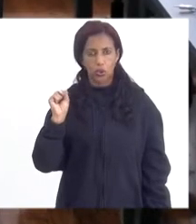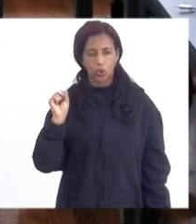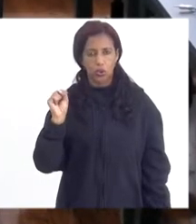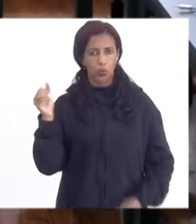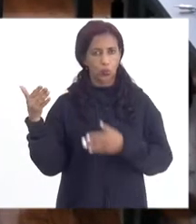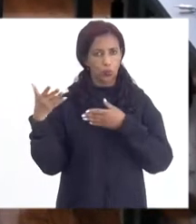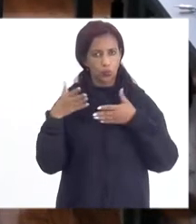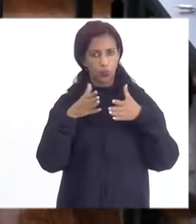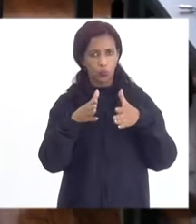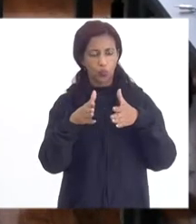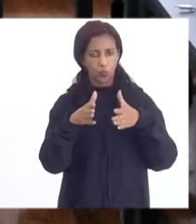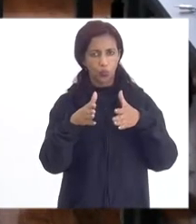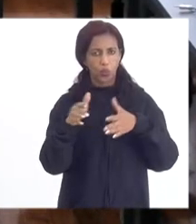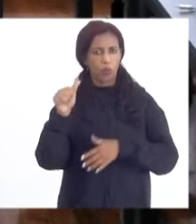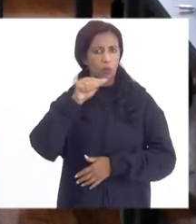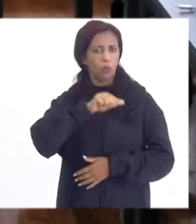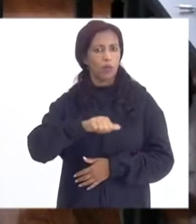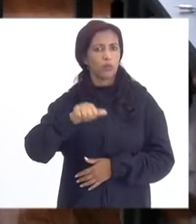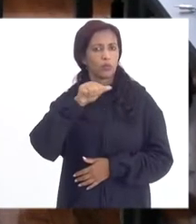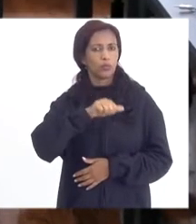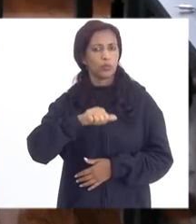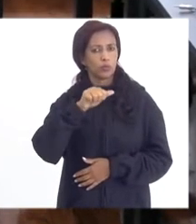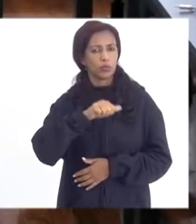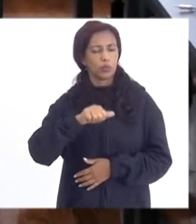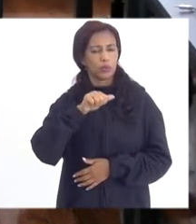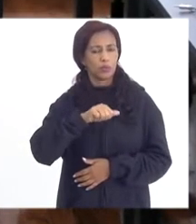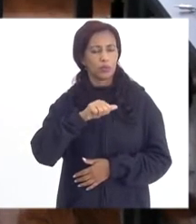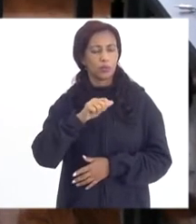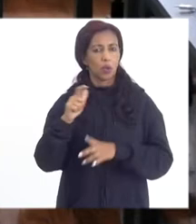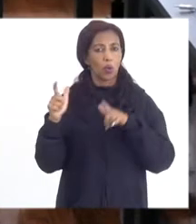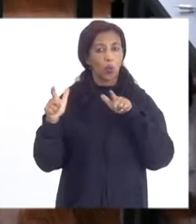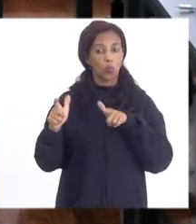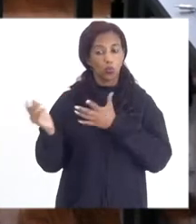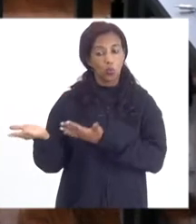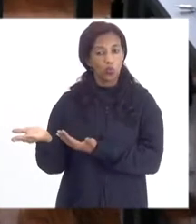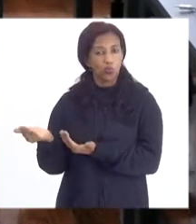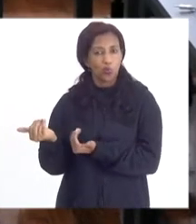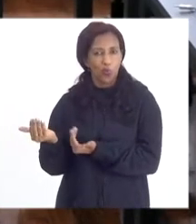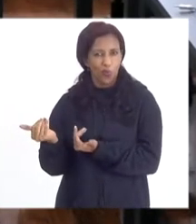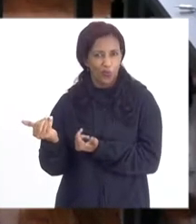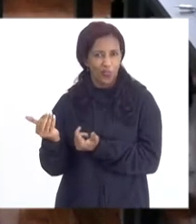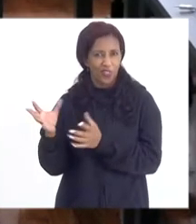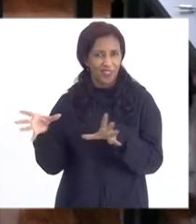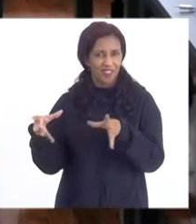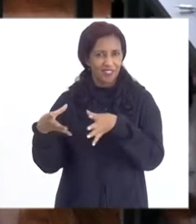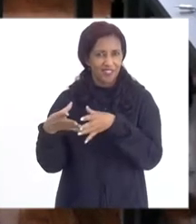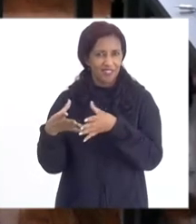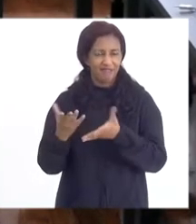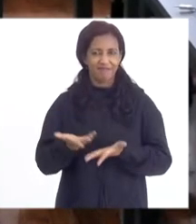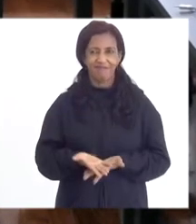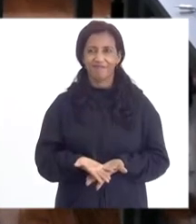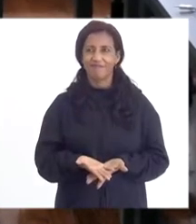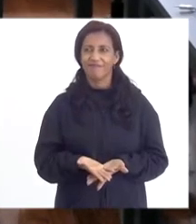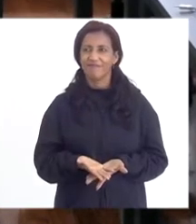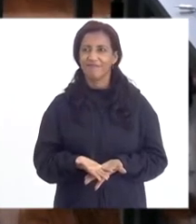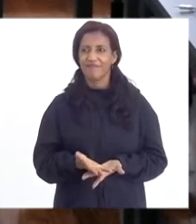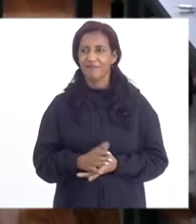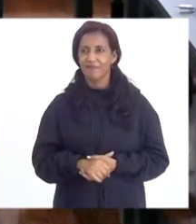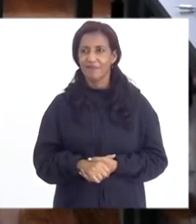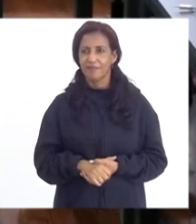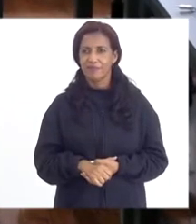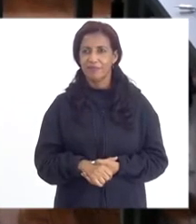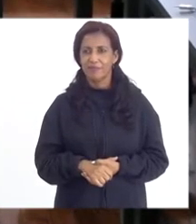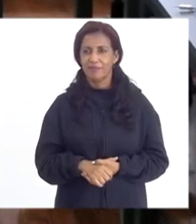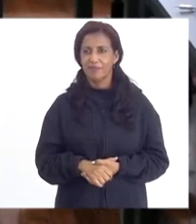voltado para a Associação Atlética de Universidades, onde o público é jovem. Não tem nada a ver uma coisa com